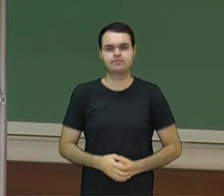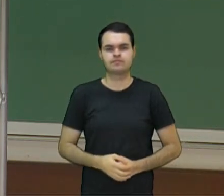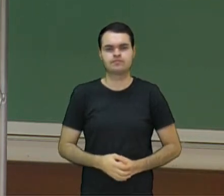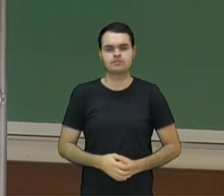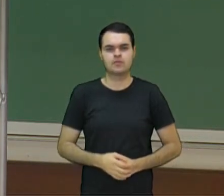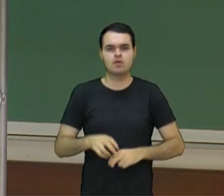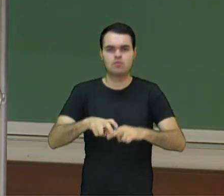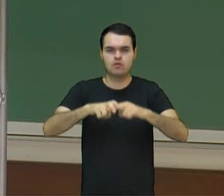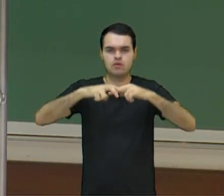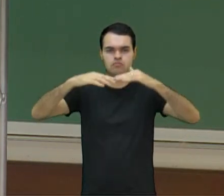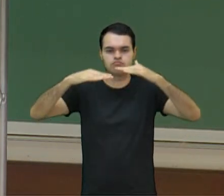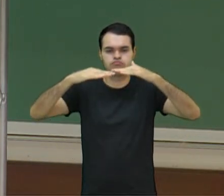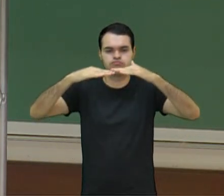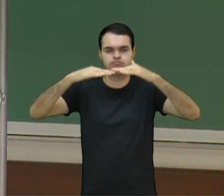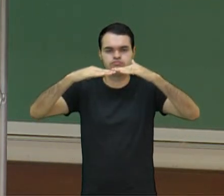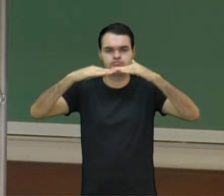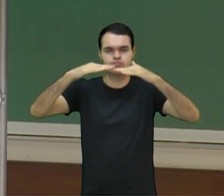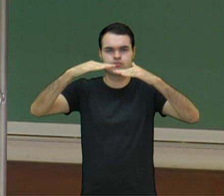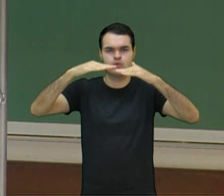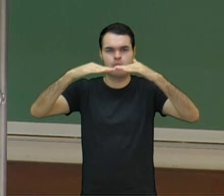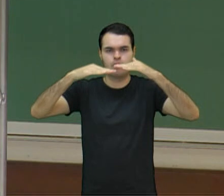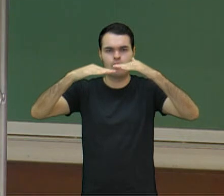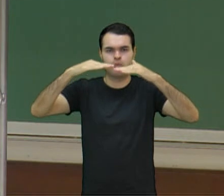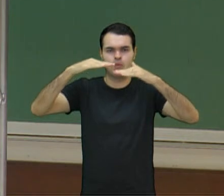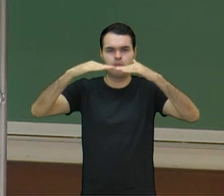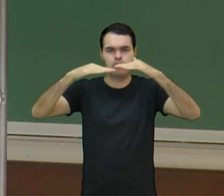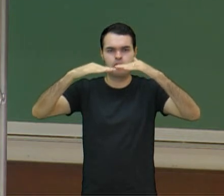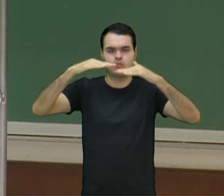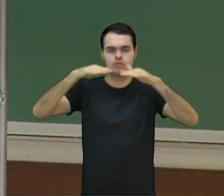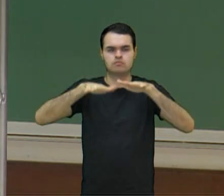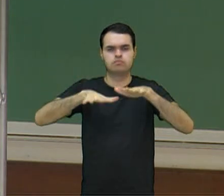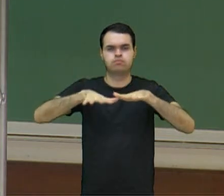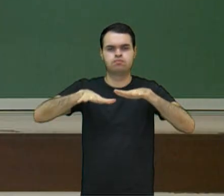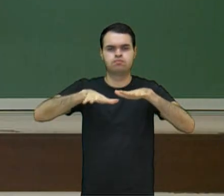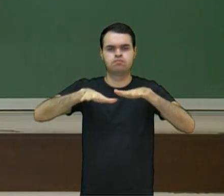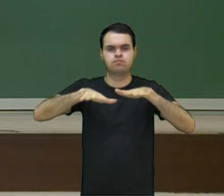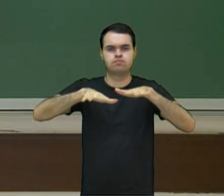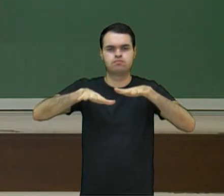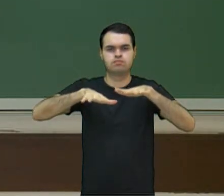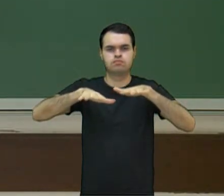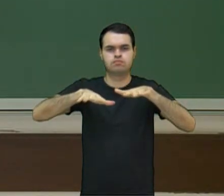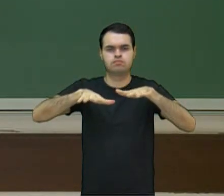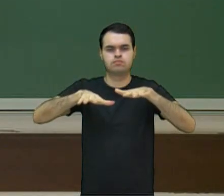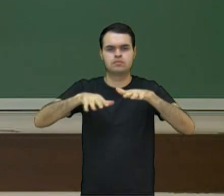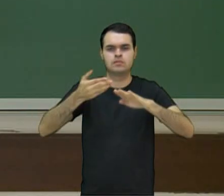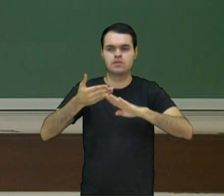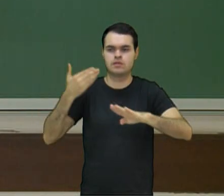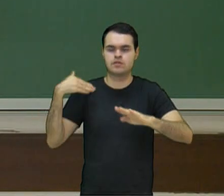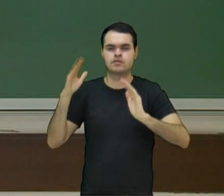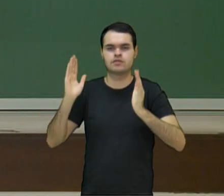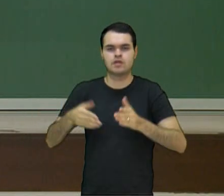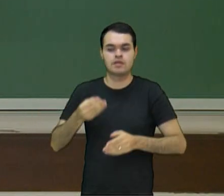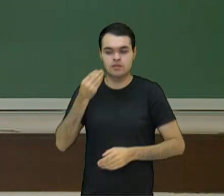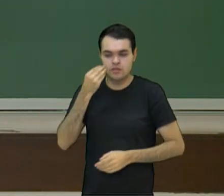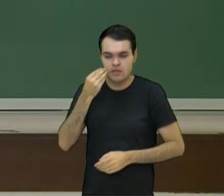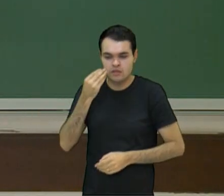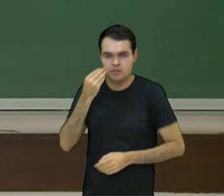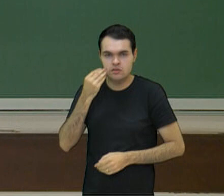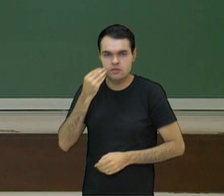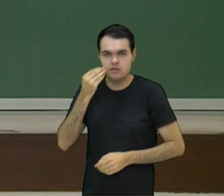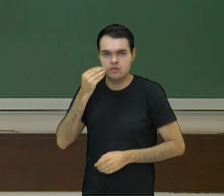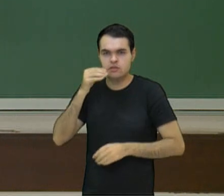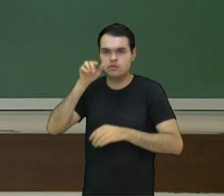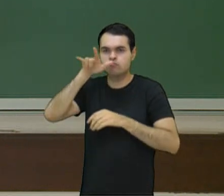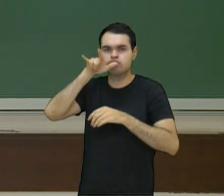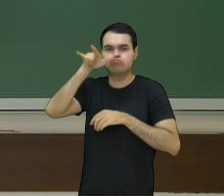da placa, está no encontro de placas tectônicas. Ela já foi um local de teste de bombas atômicas